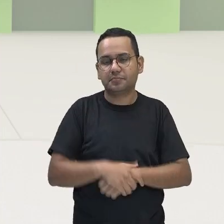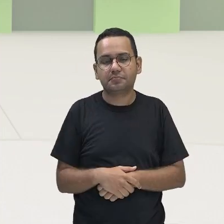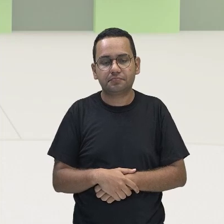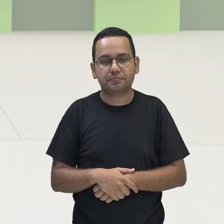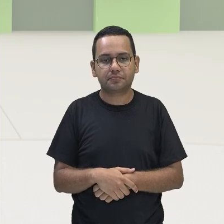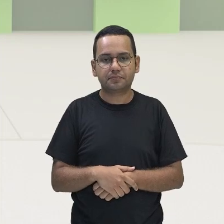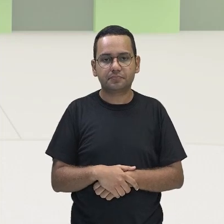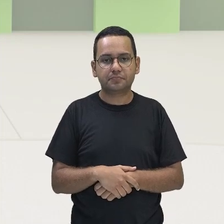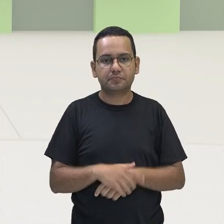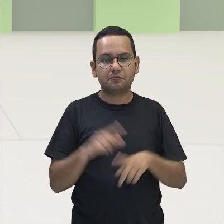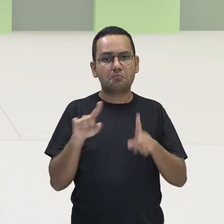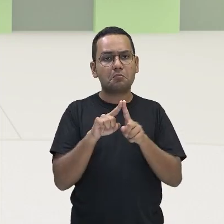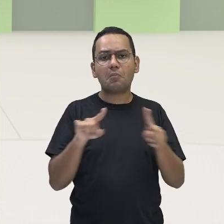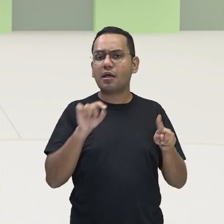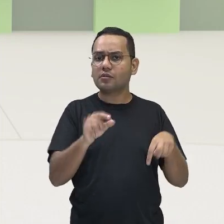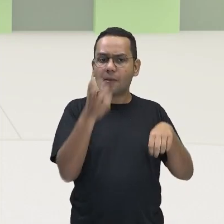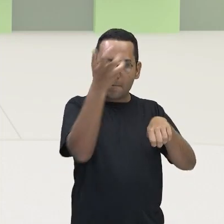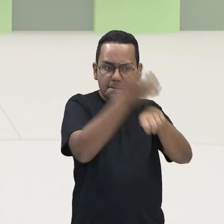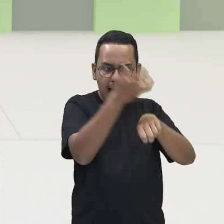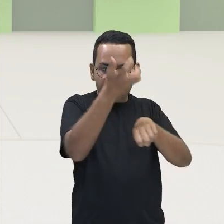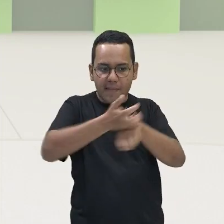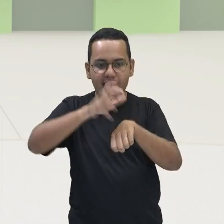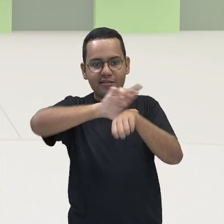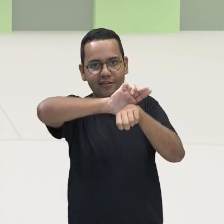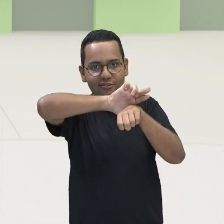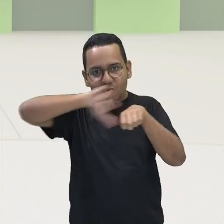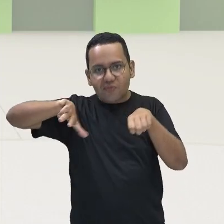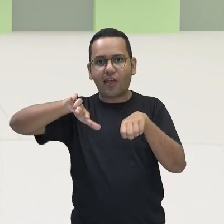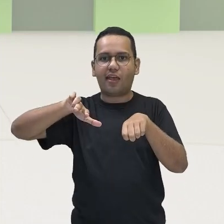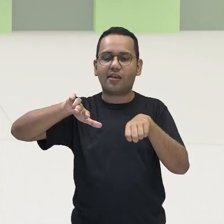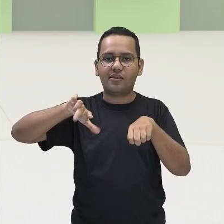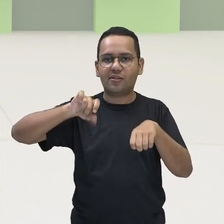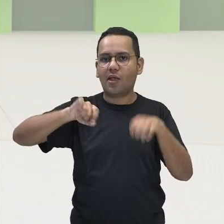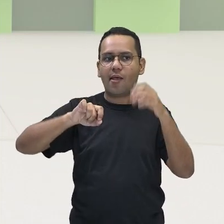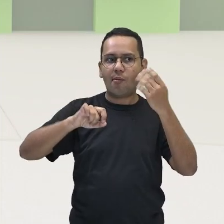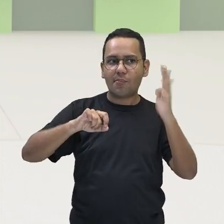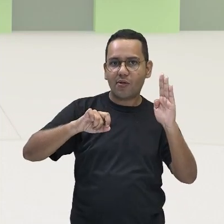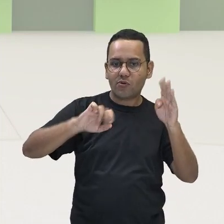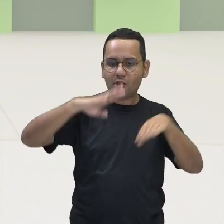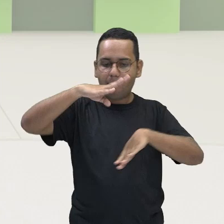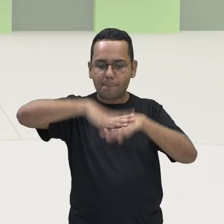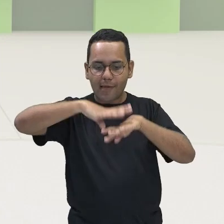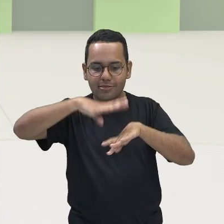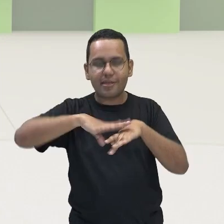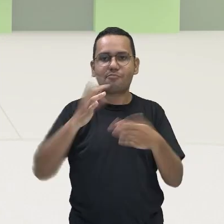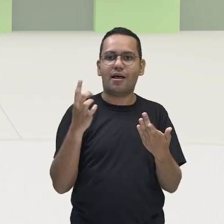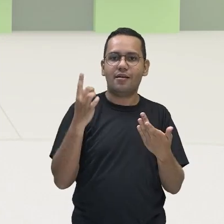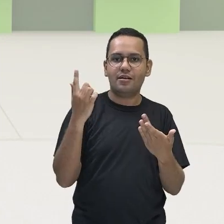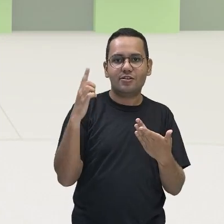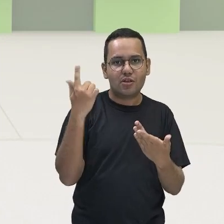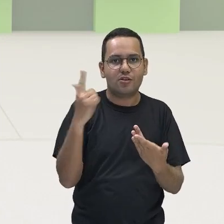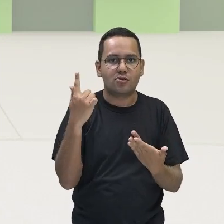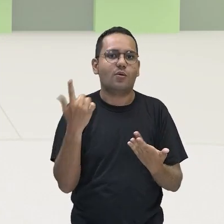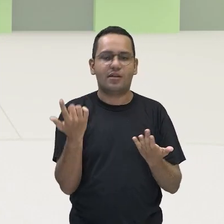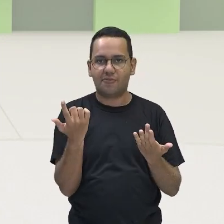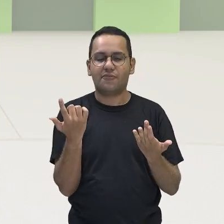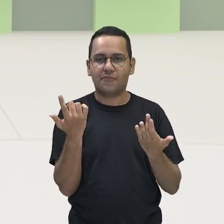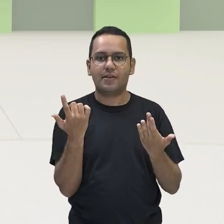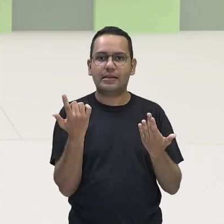falando interdisciplinarmente de biologia, de matemática, de geografia